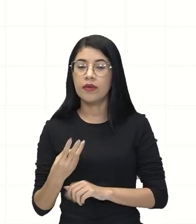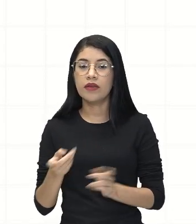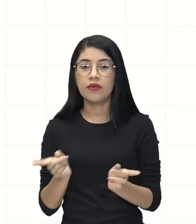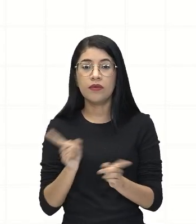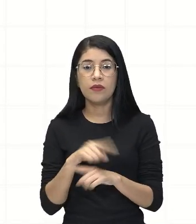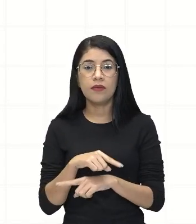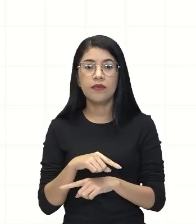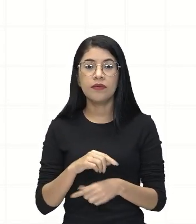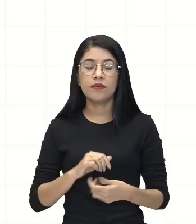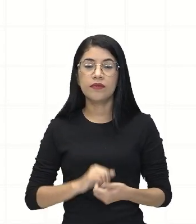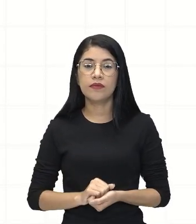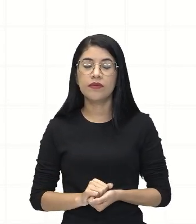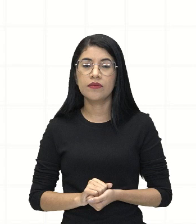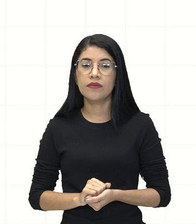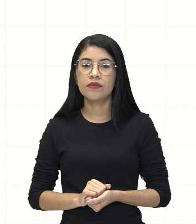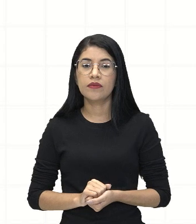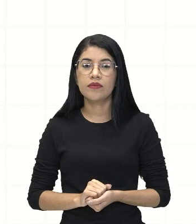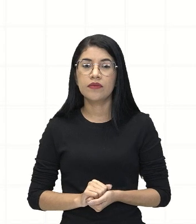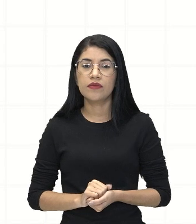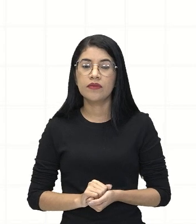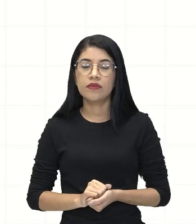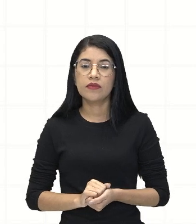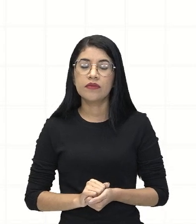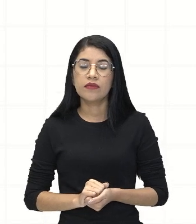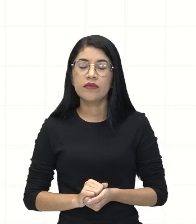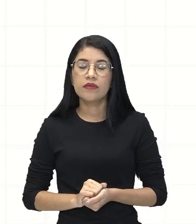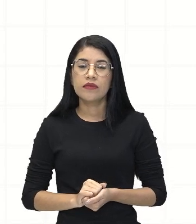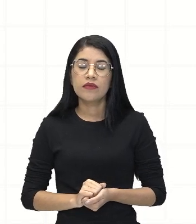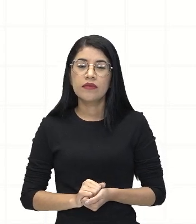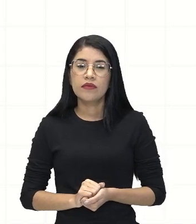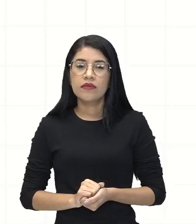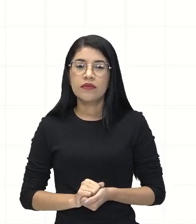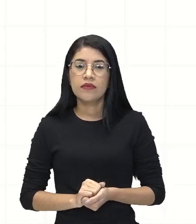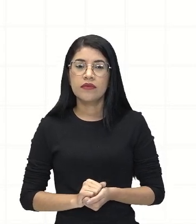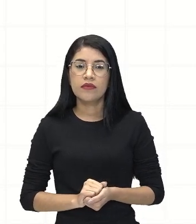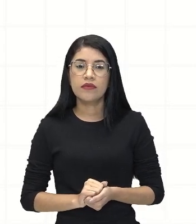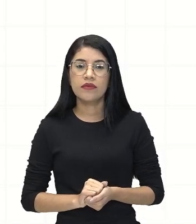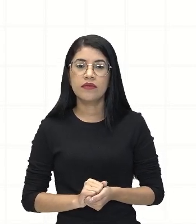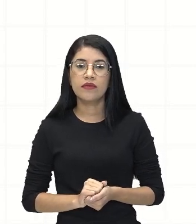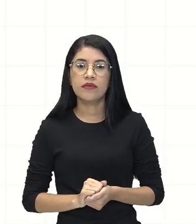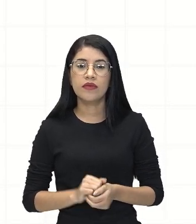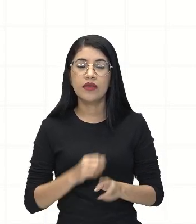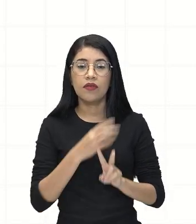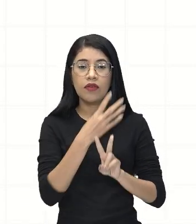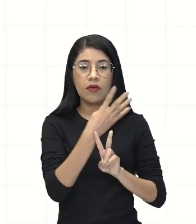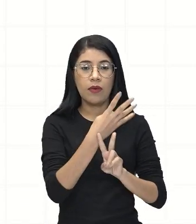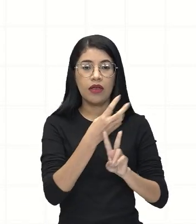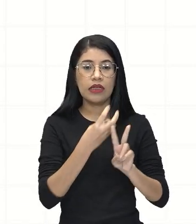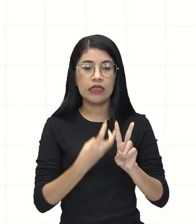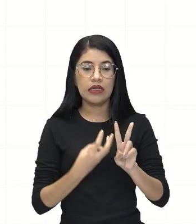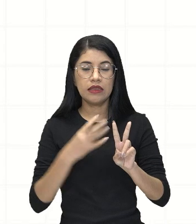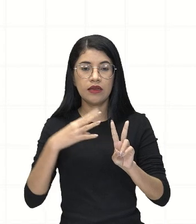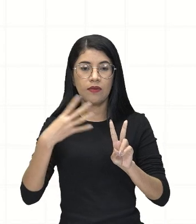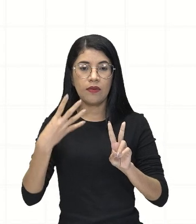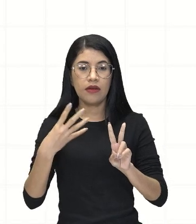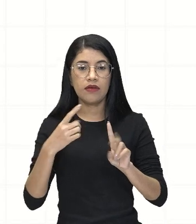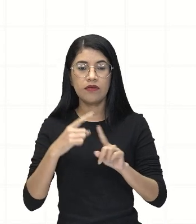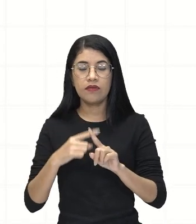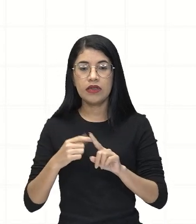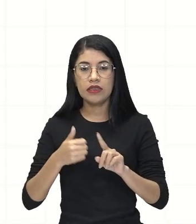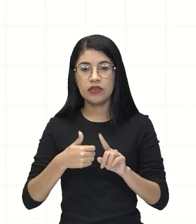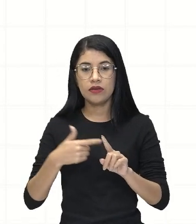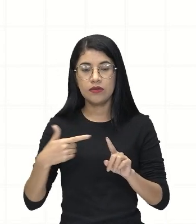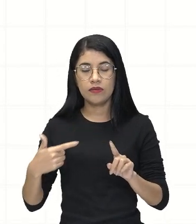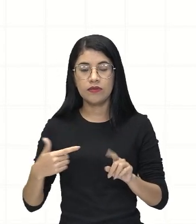3 ao contrário, né, voltando. Então, vai ficar 3 elevado à quarta vezes